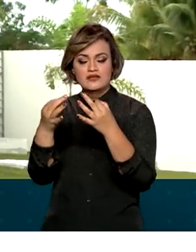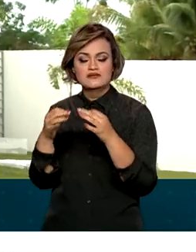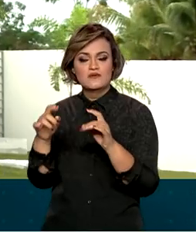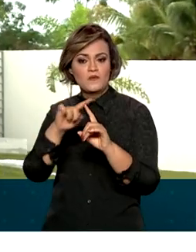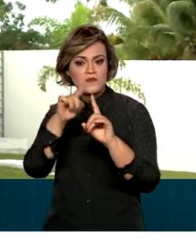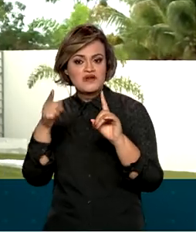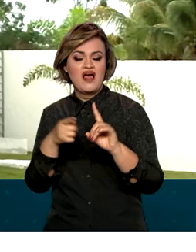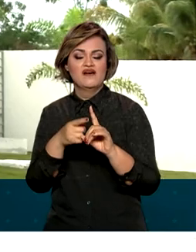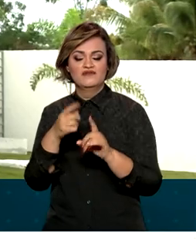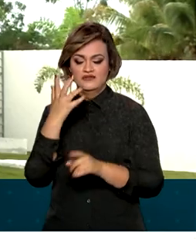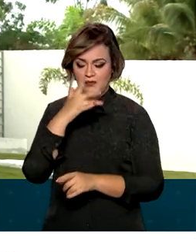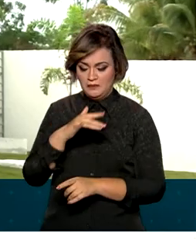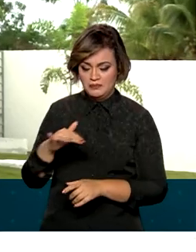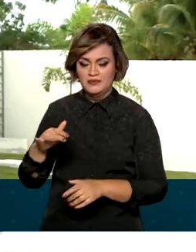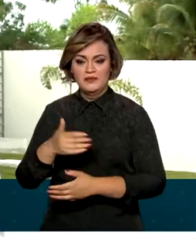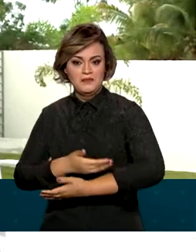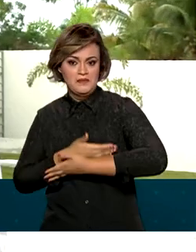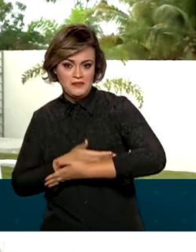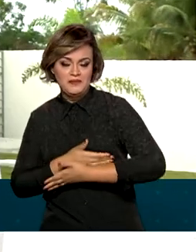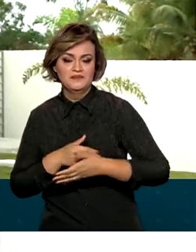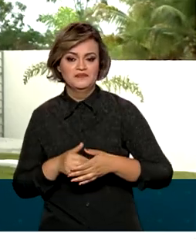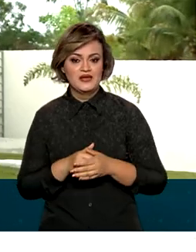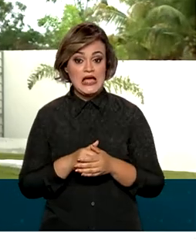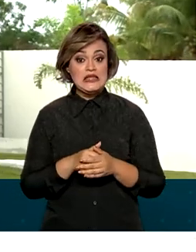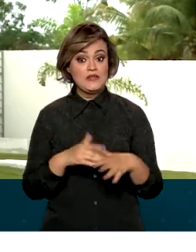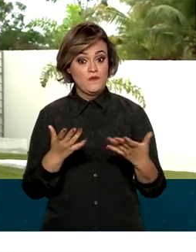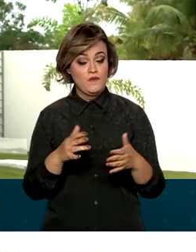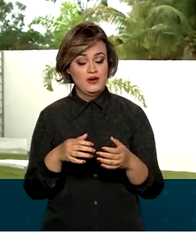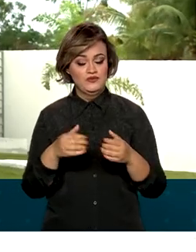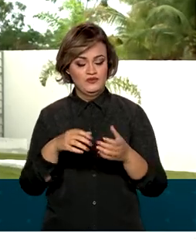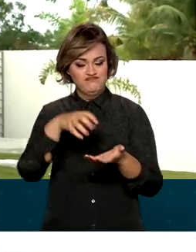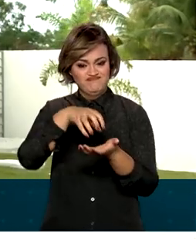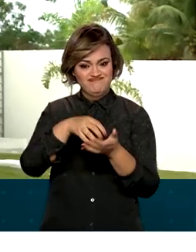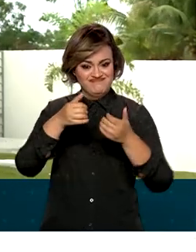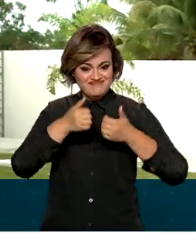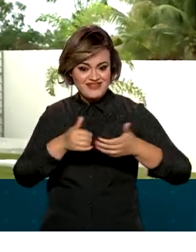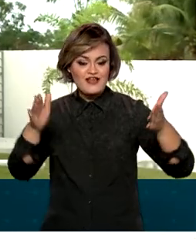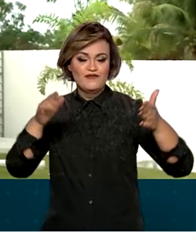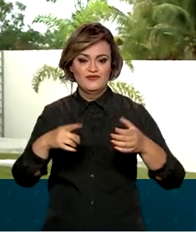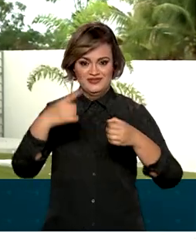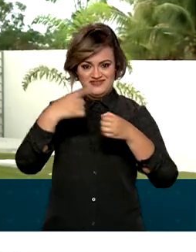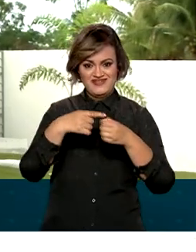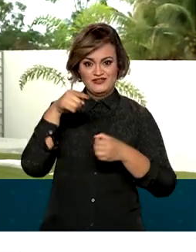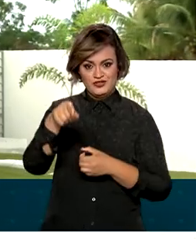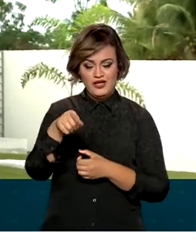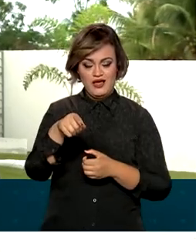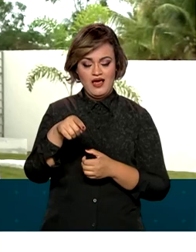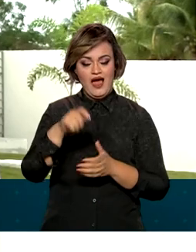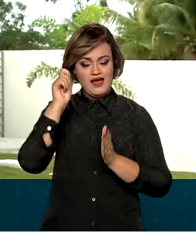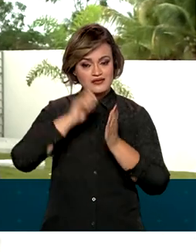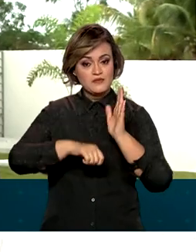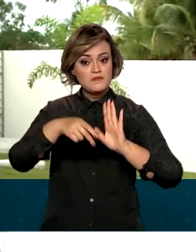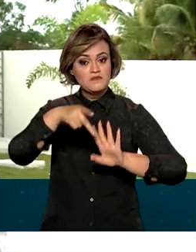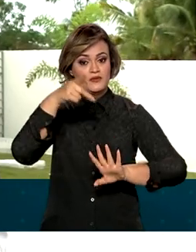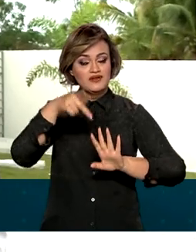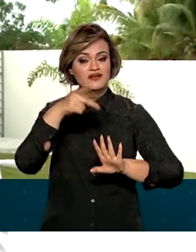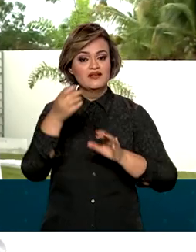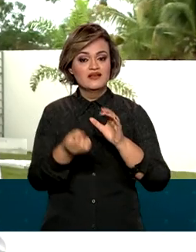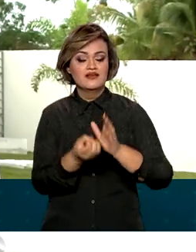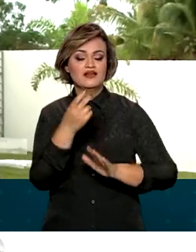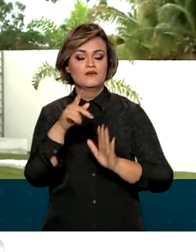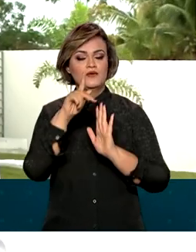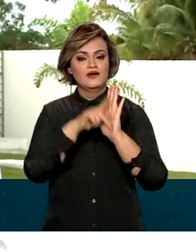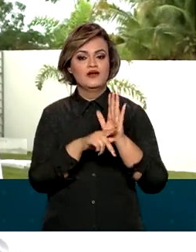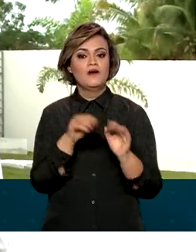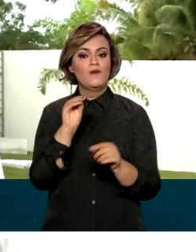-infantil em todo o país. Para isso, durante a inauguração da nova UBS, aqui em Gurinhem, assinou portaria que cria o programa Cuida